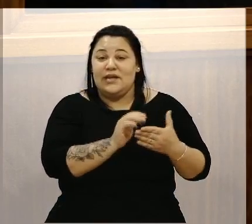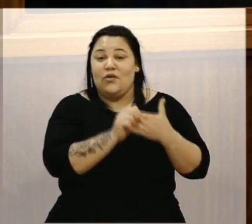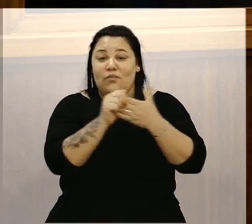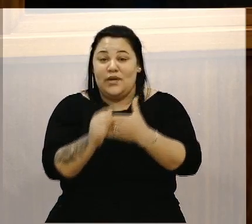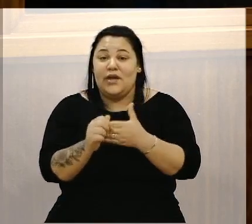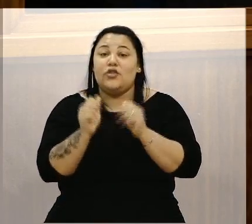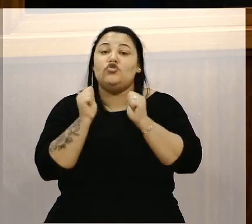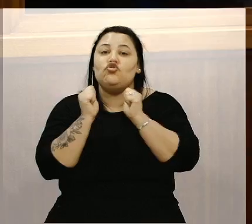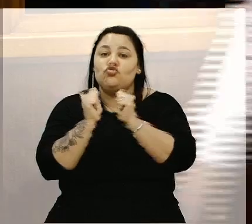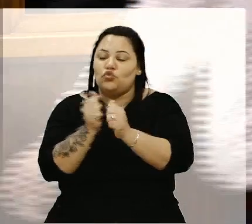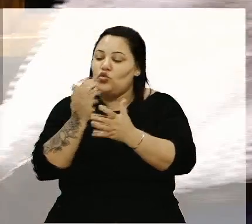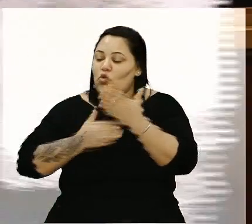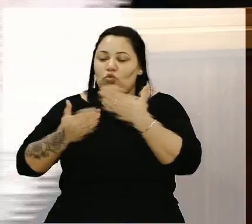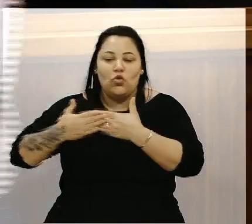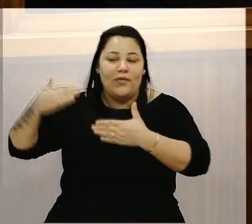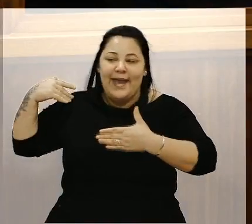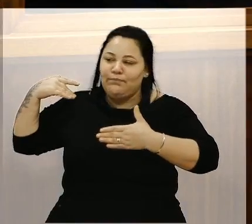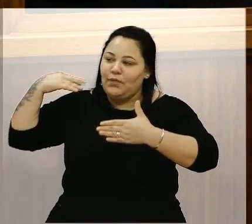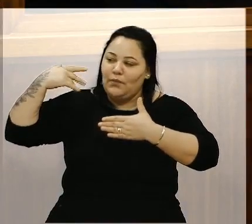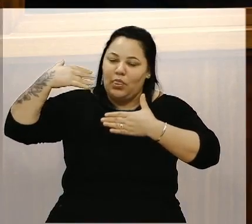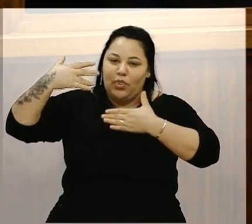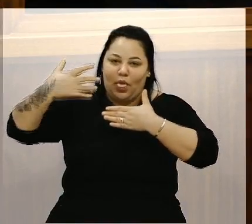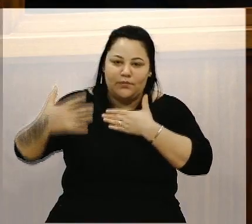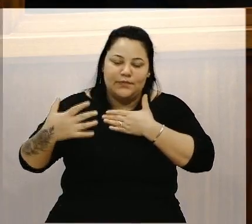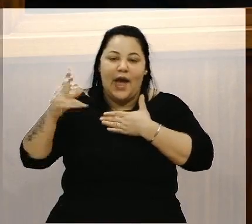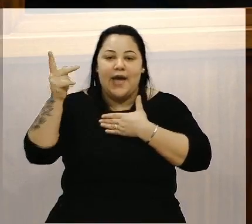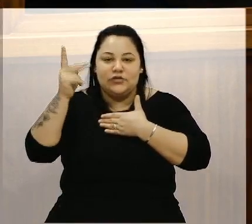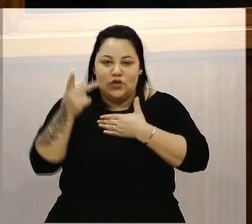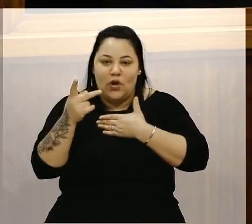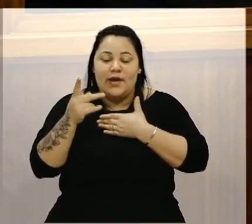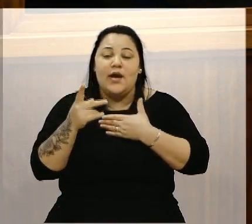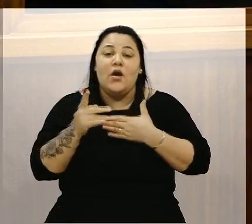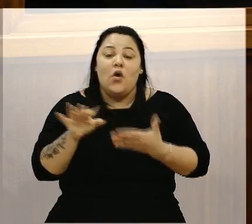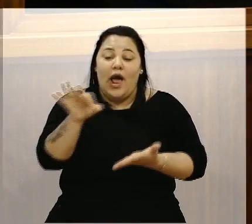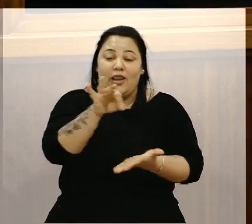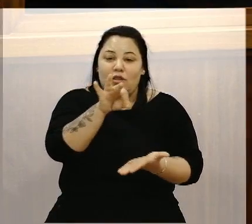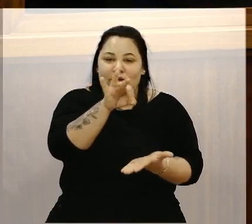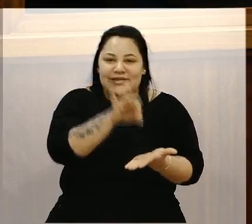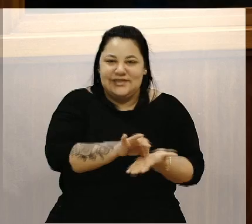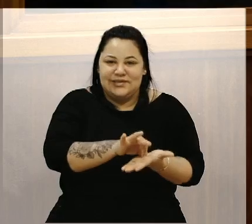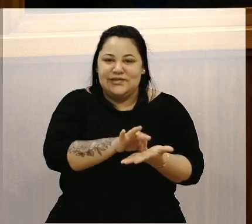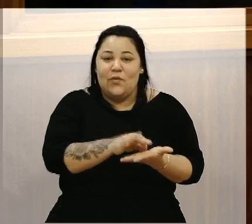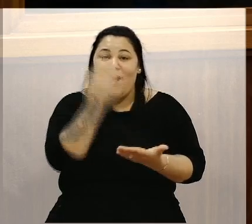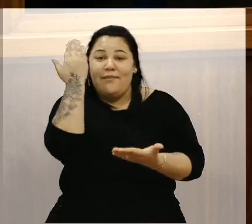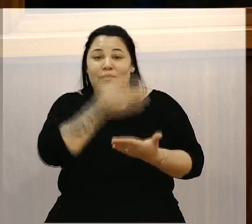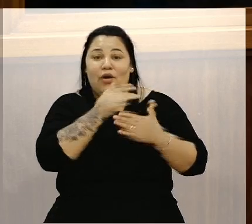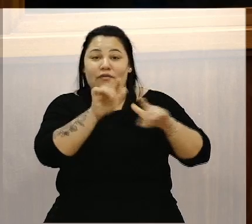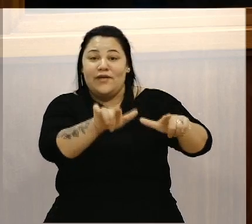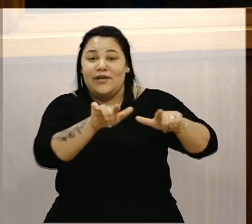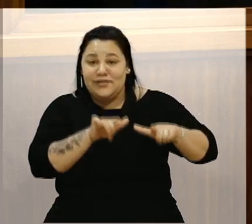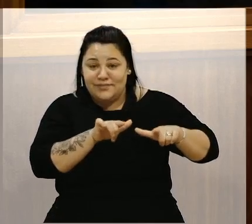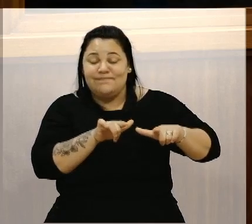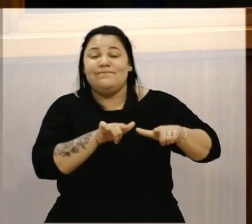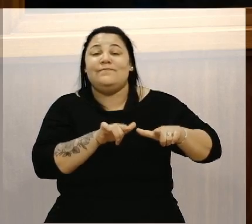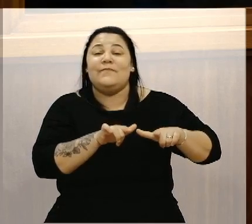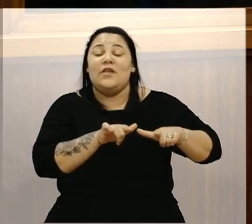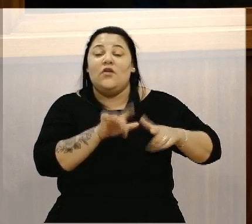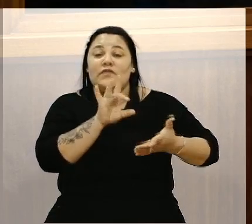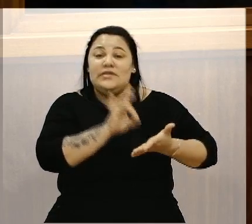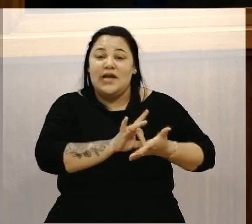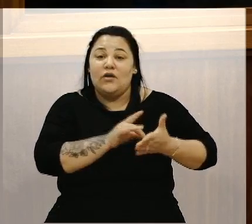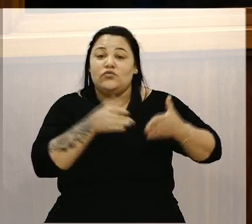histórico, mapa de localização, certidão de óbito e certidões judiciais